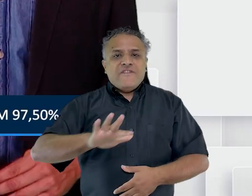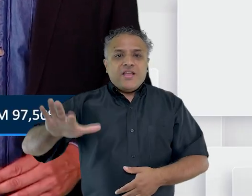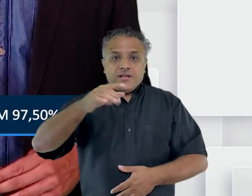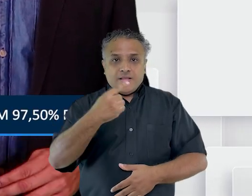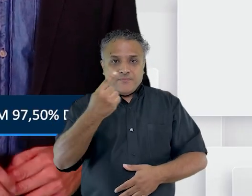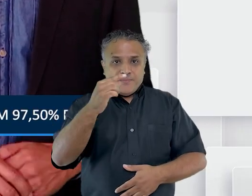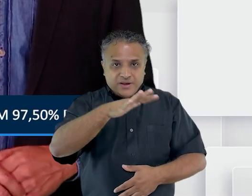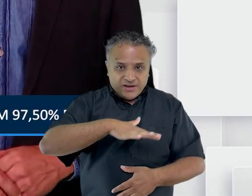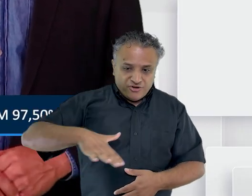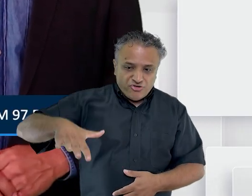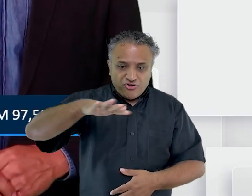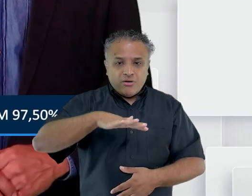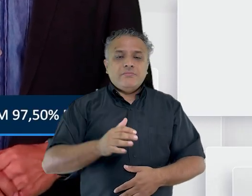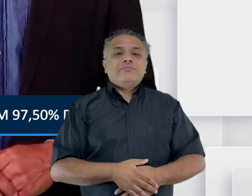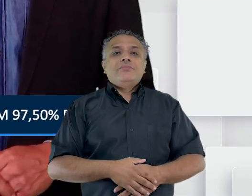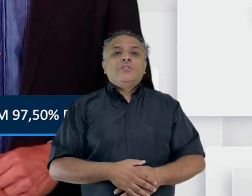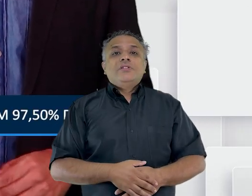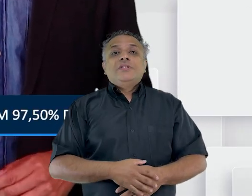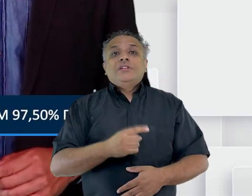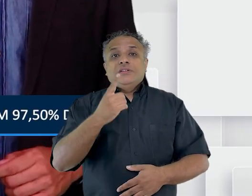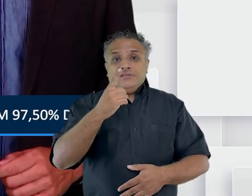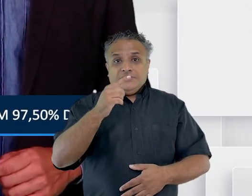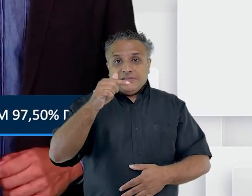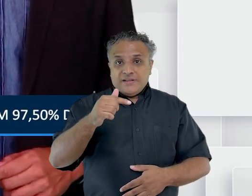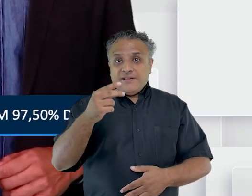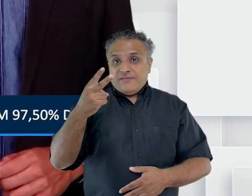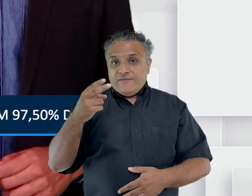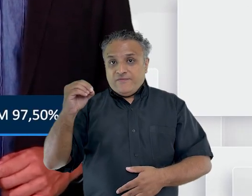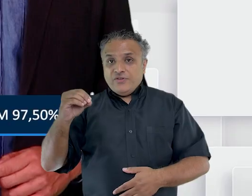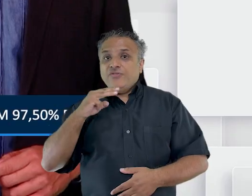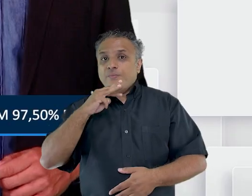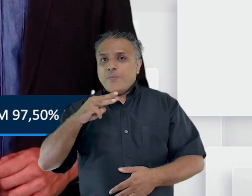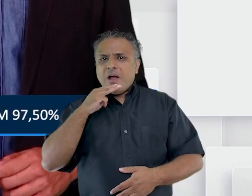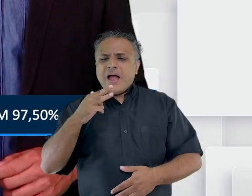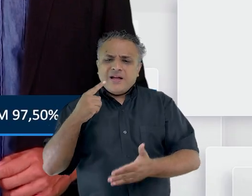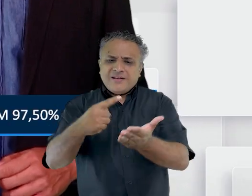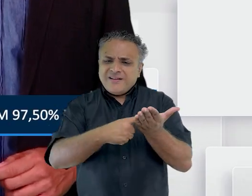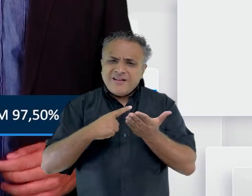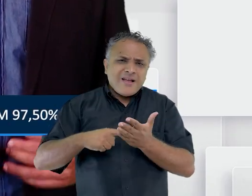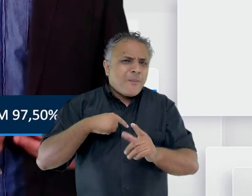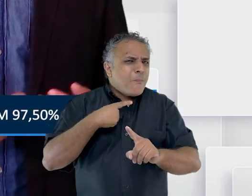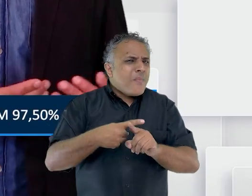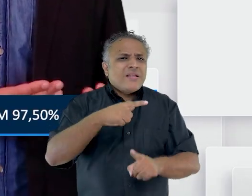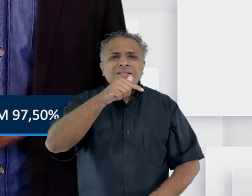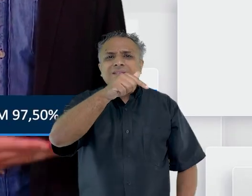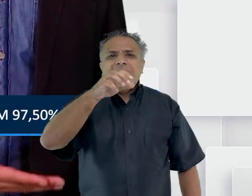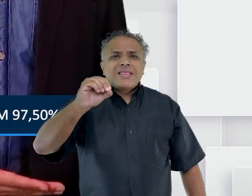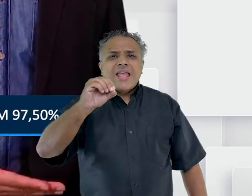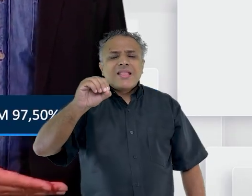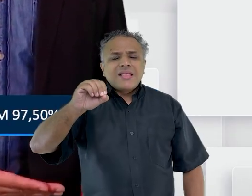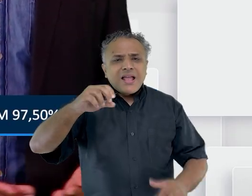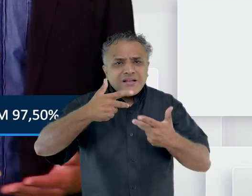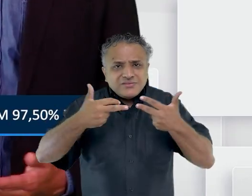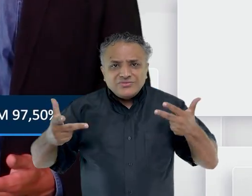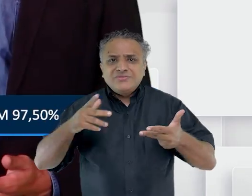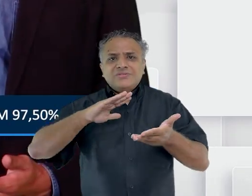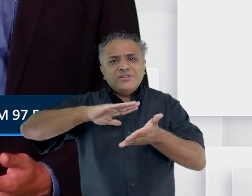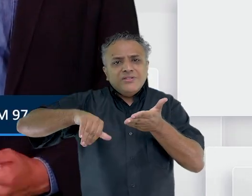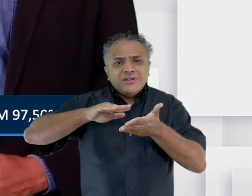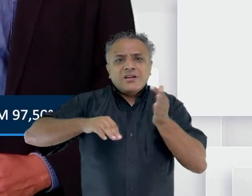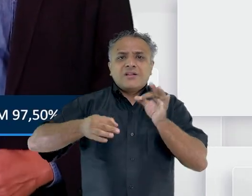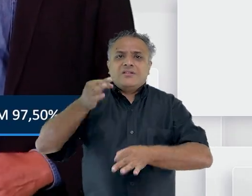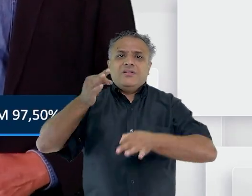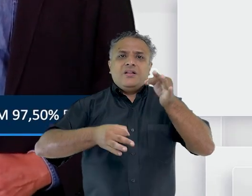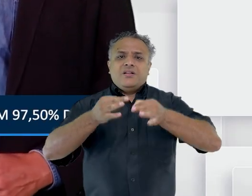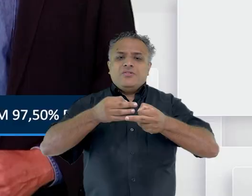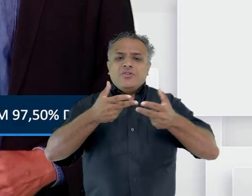Região. Entre 17 e 20 de março foram conciliadas mais de 70 ações judiciais de desapropriação relacionadas